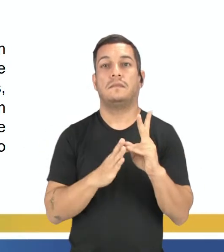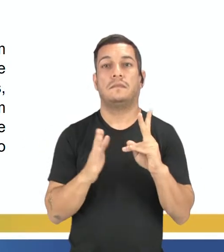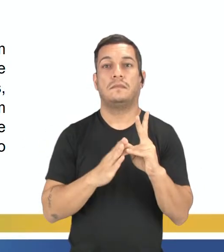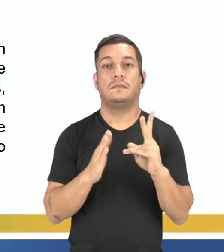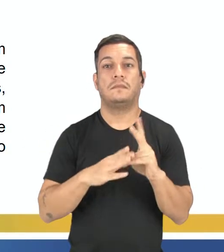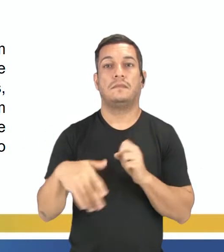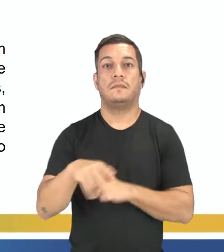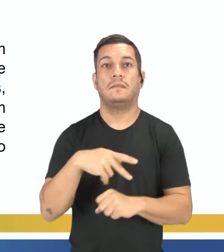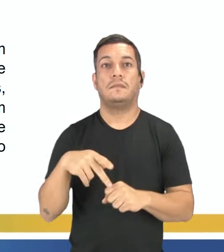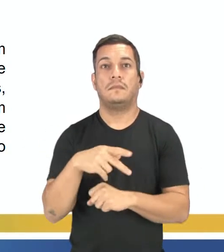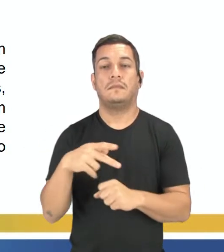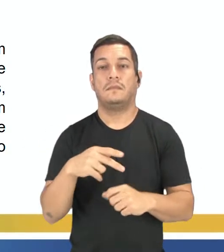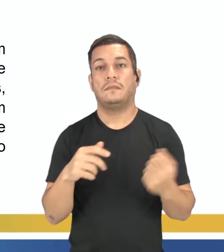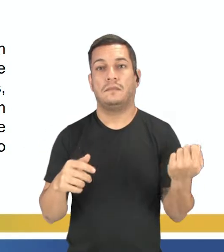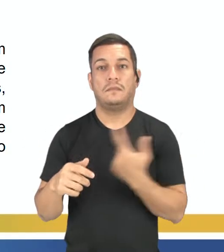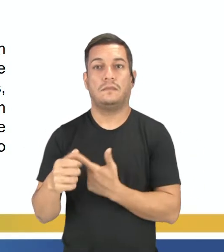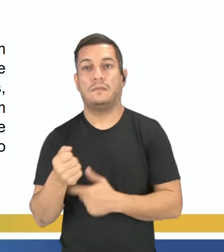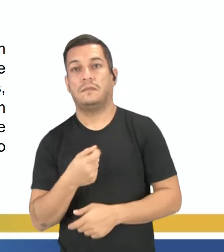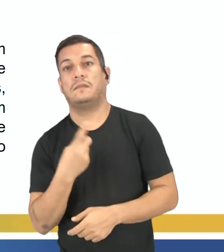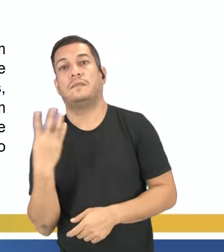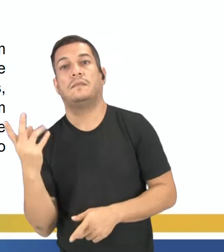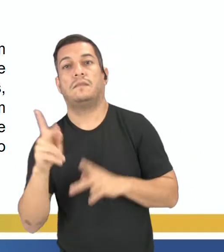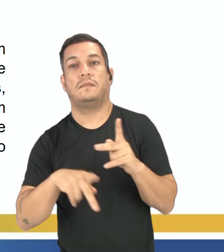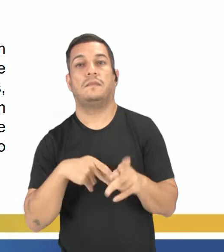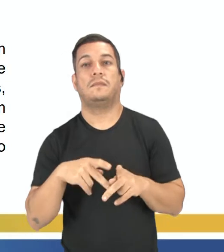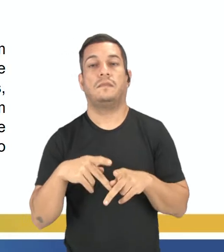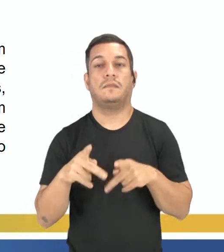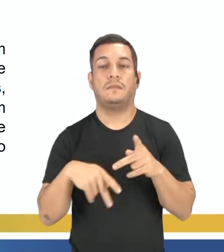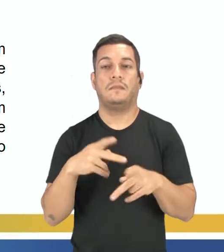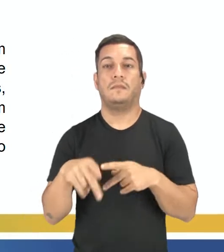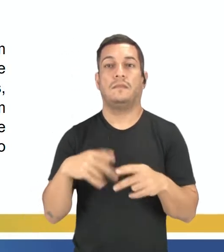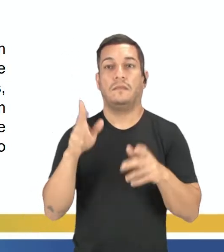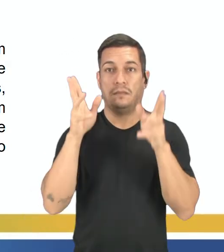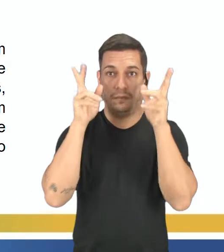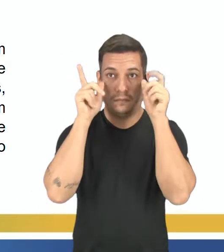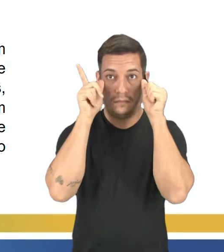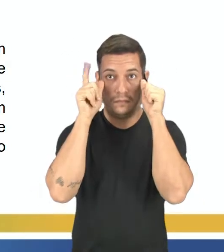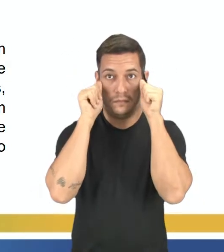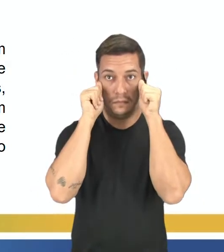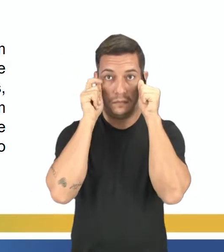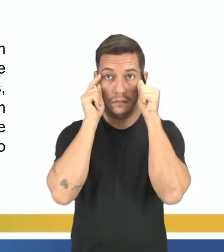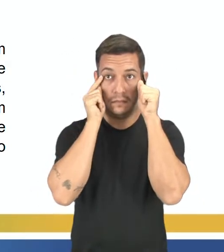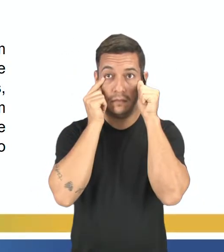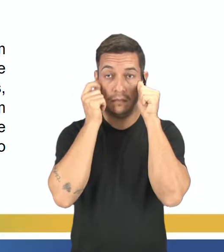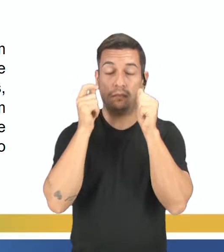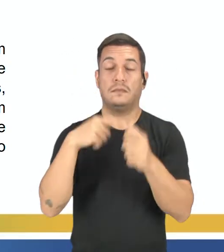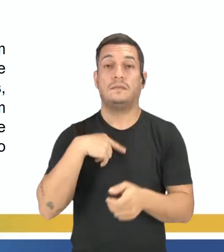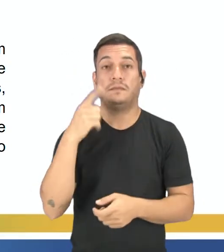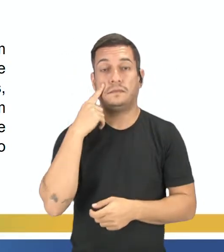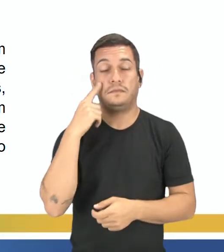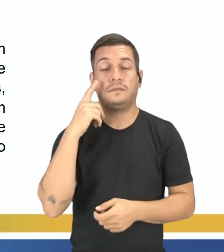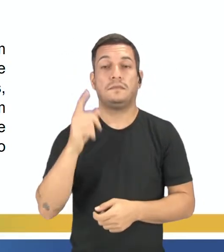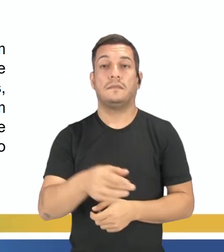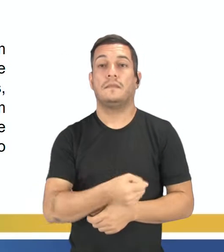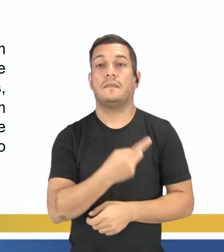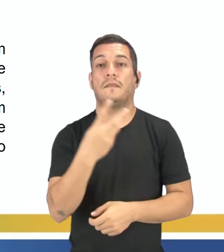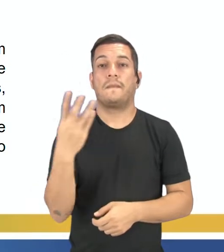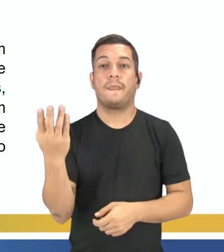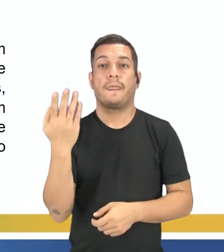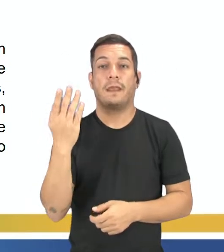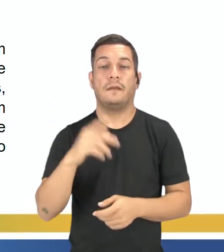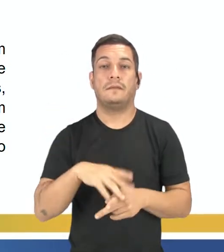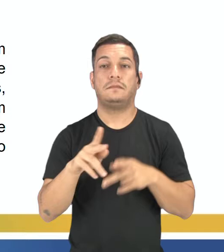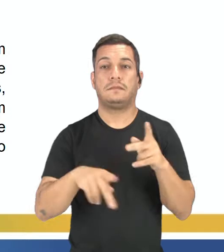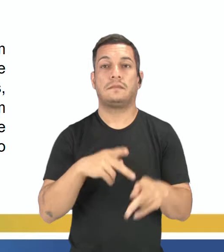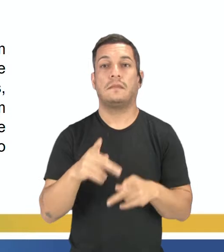população indígena no país do que o quantitativo de população do nosso Acre. Então vejam o quantitativo, graças